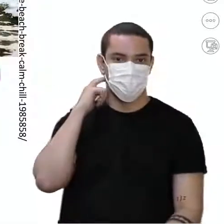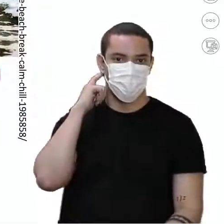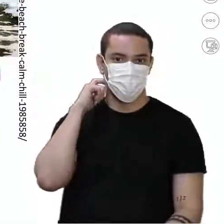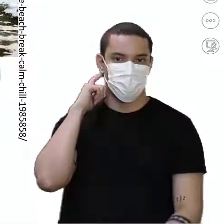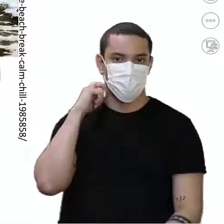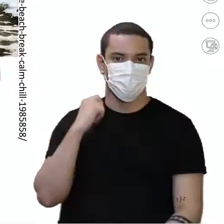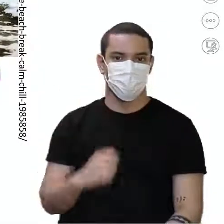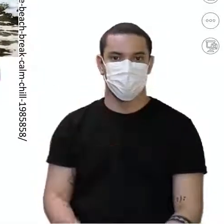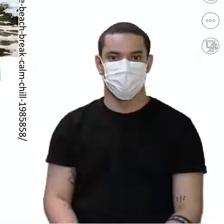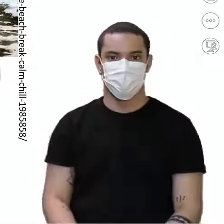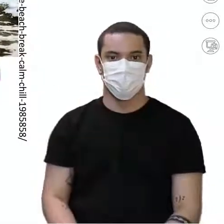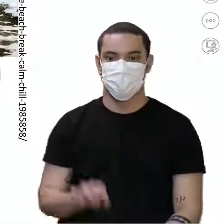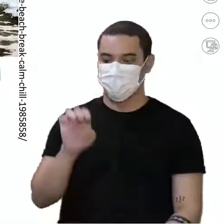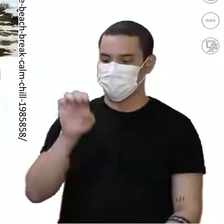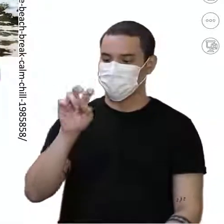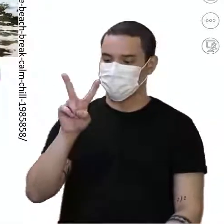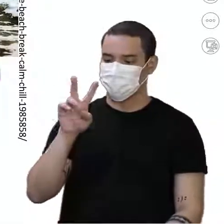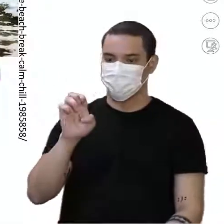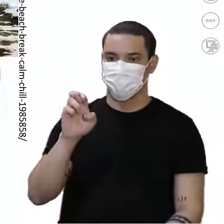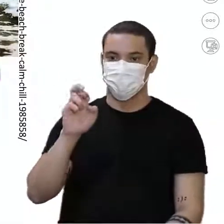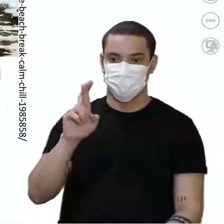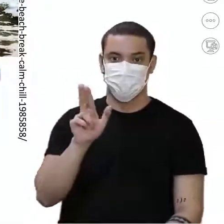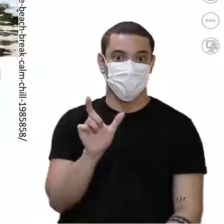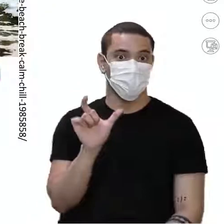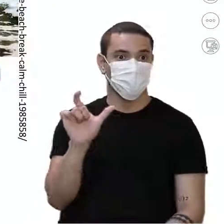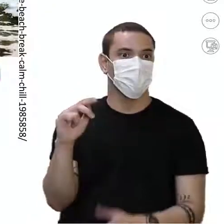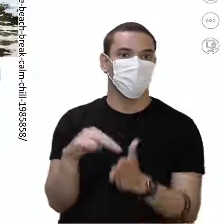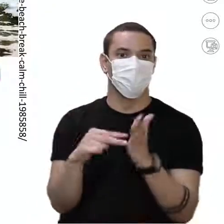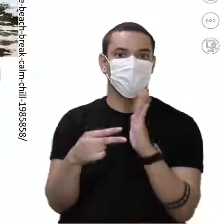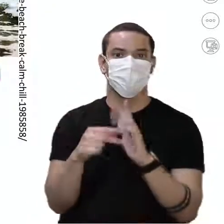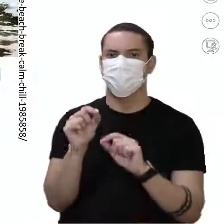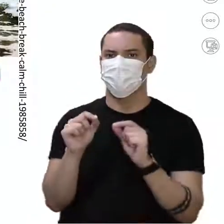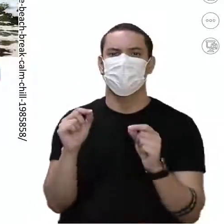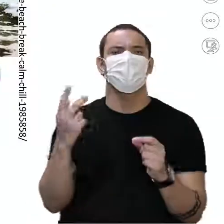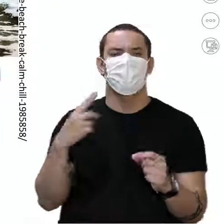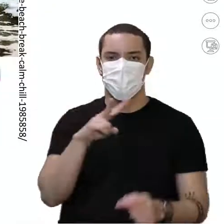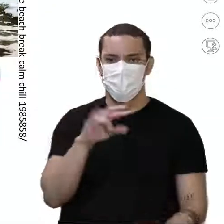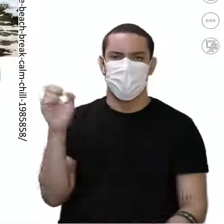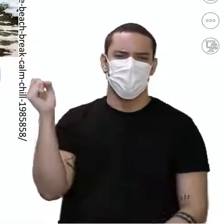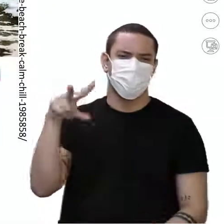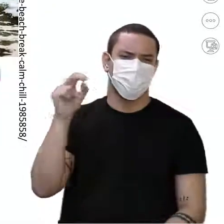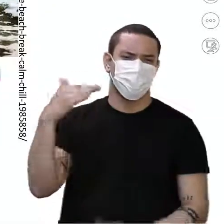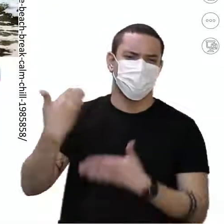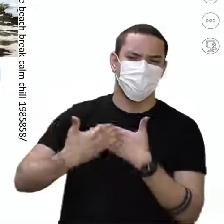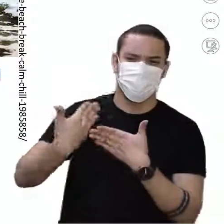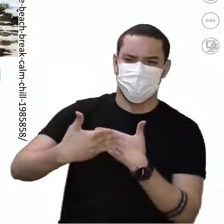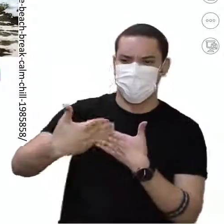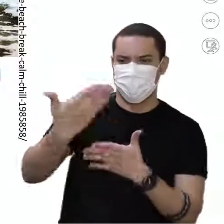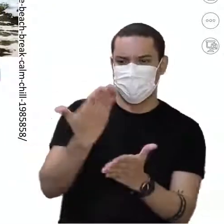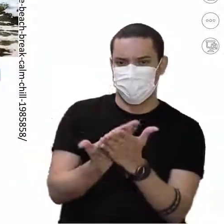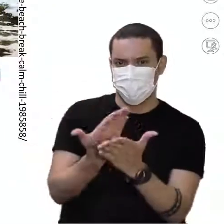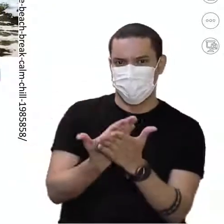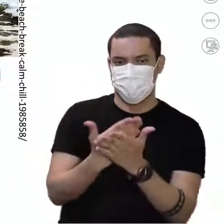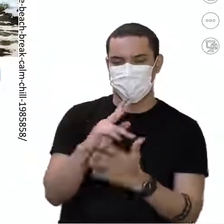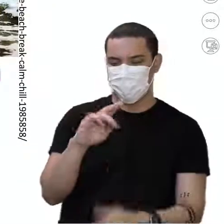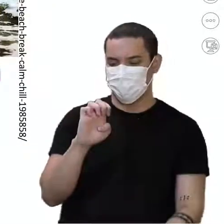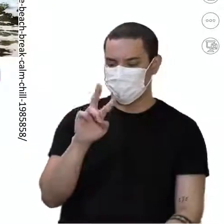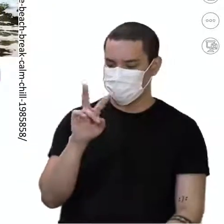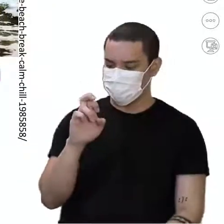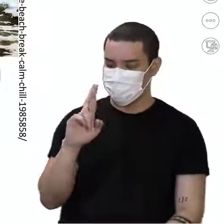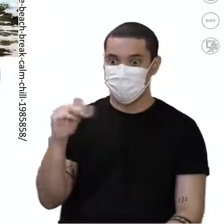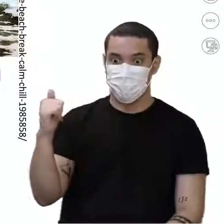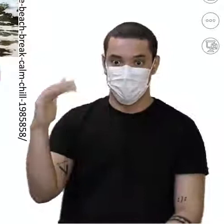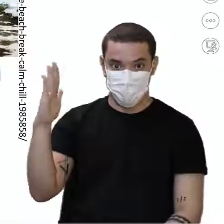you ever? Olha essa palavrinha aqui. Nós vamos ver, é muito ela. Você já? Have you ever been